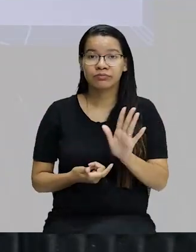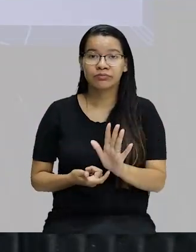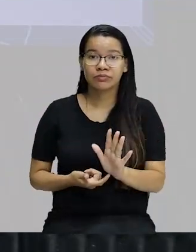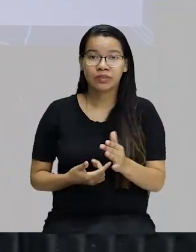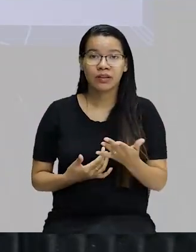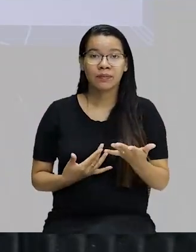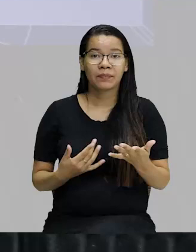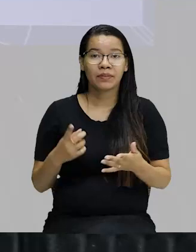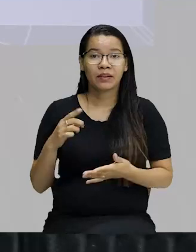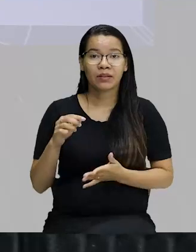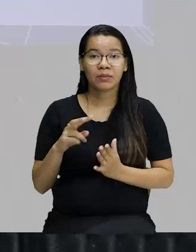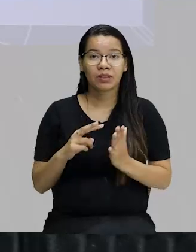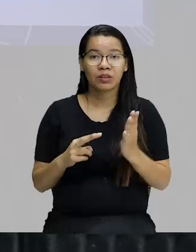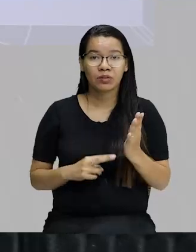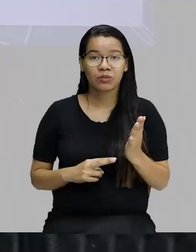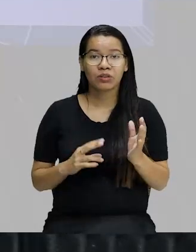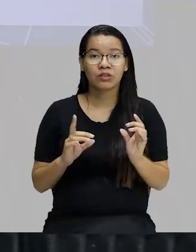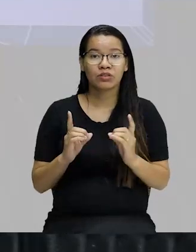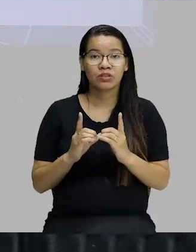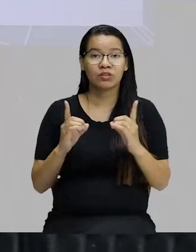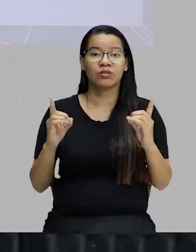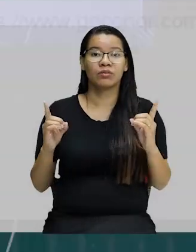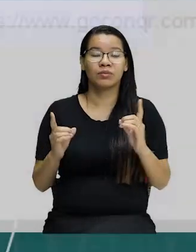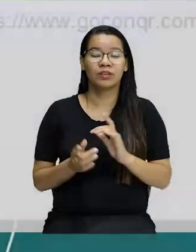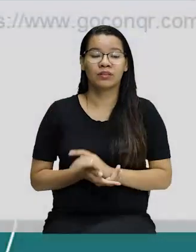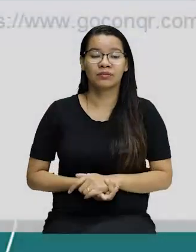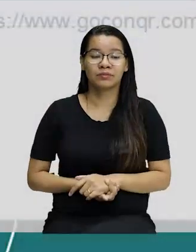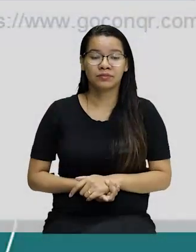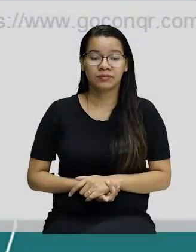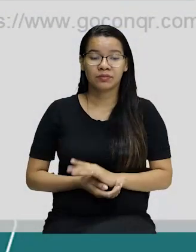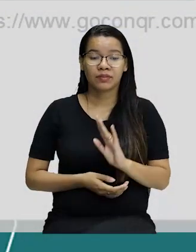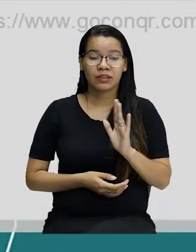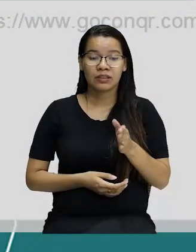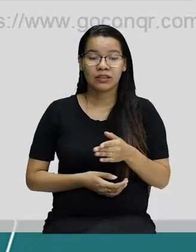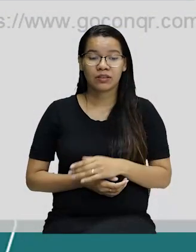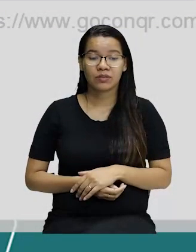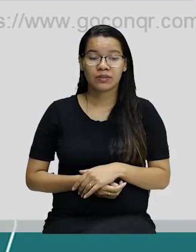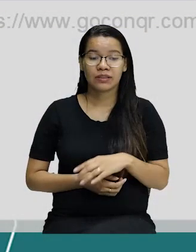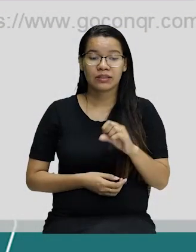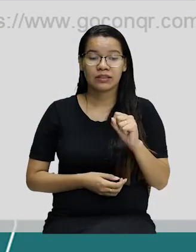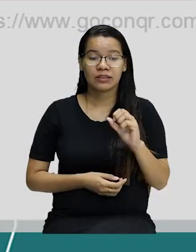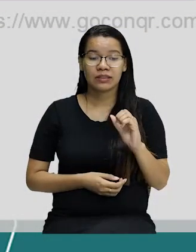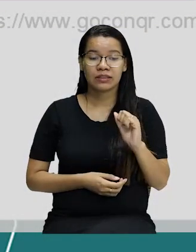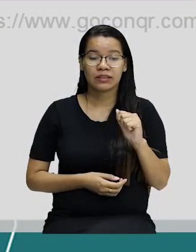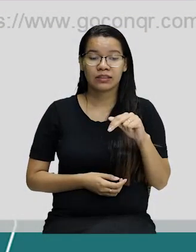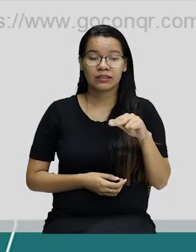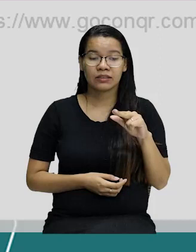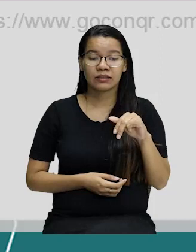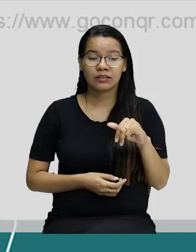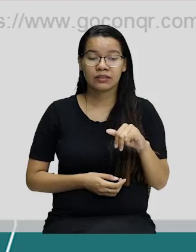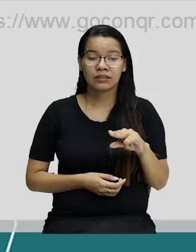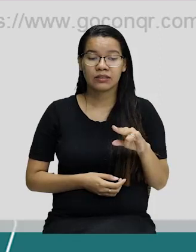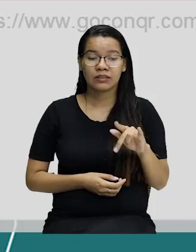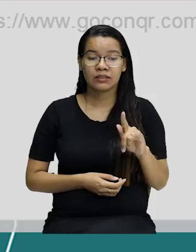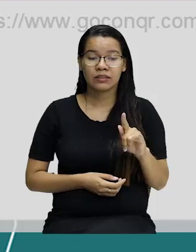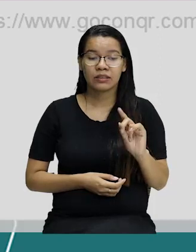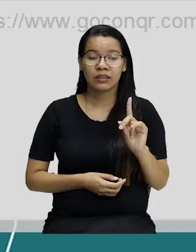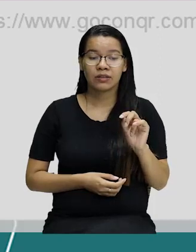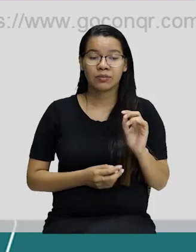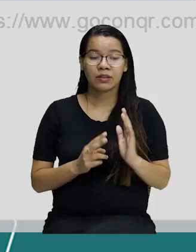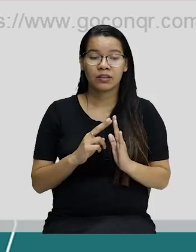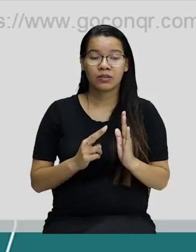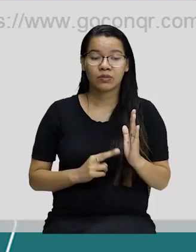leitura bem dinâmica, bem superficial. Já o scanning, ó, é uma leitura que não tem